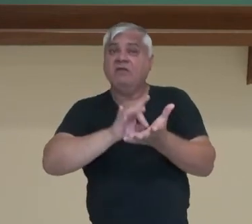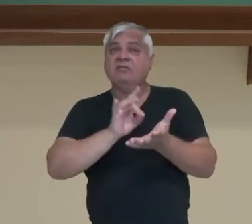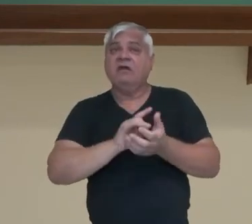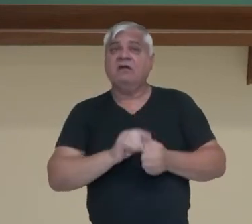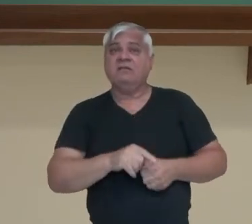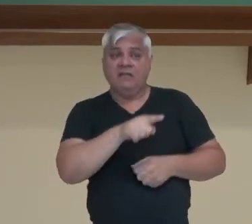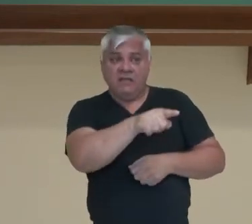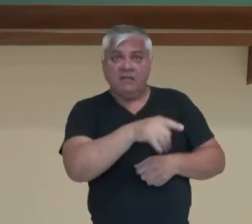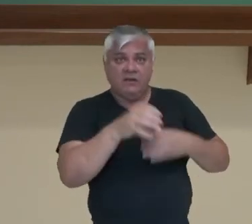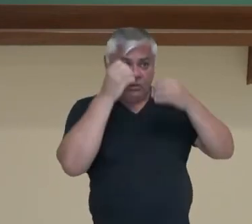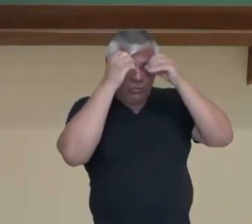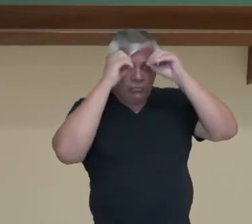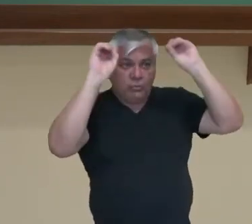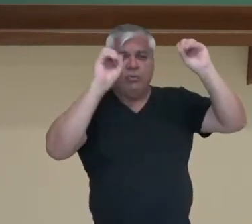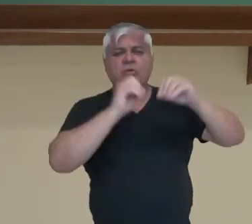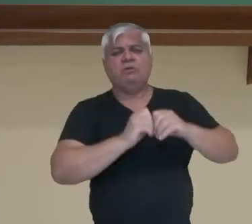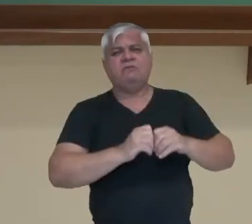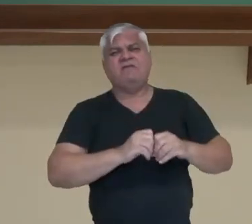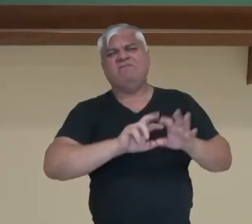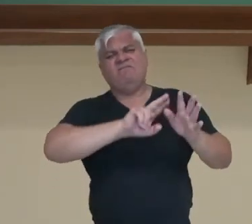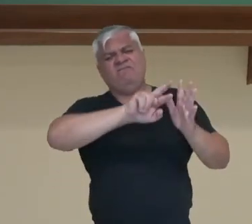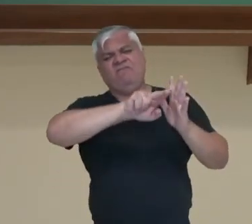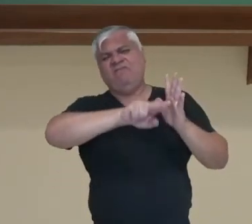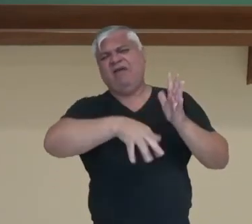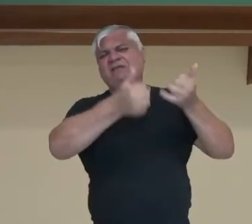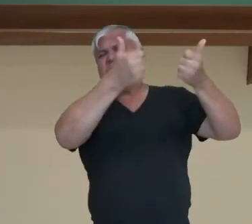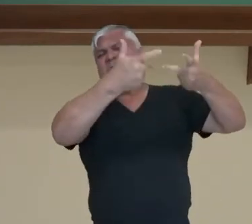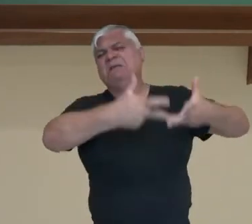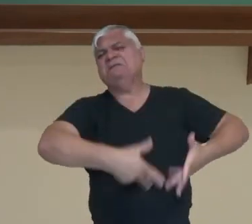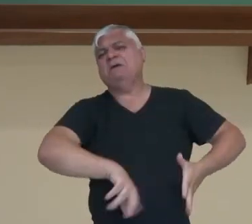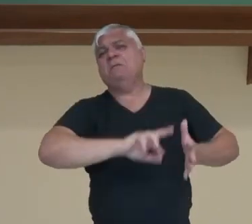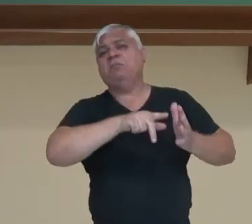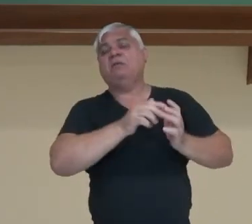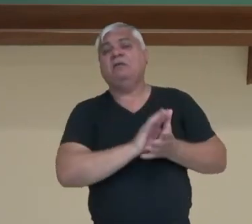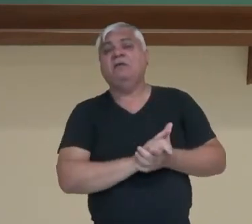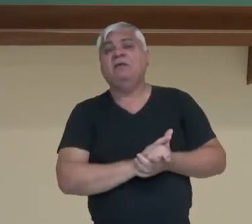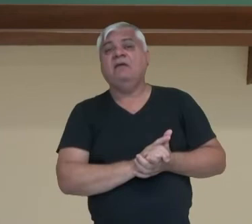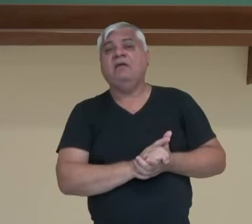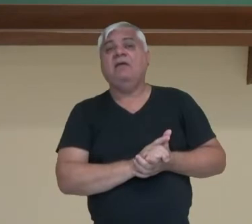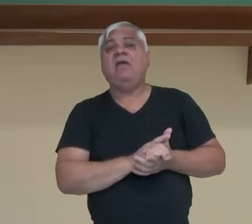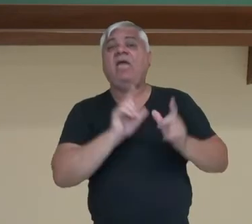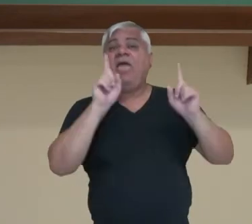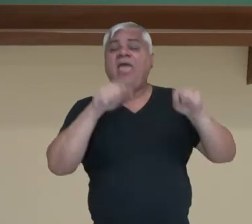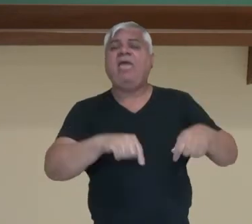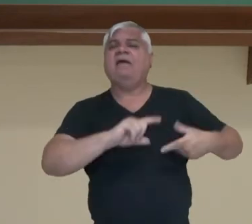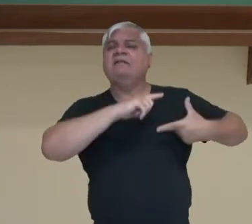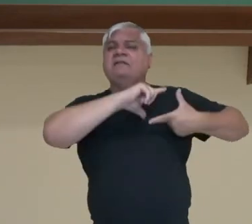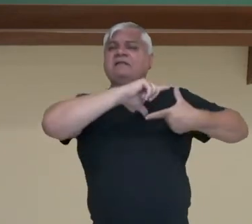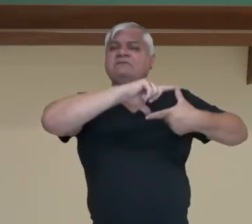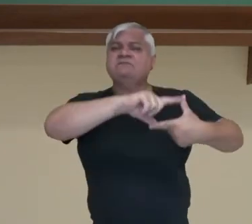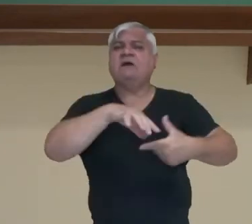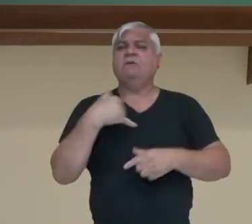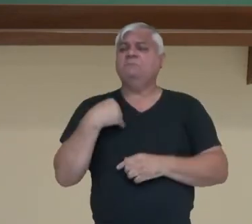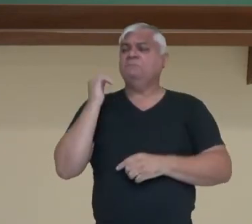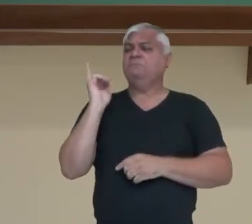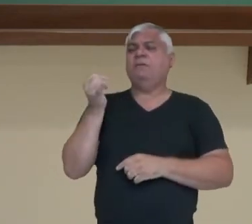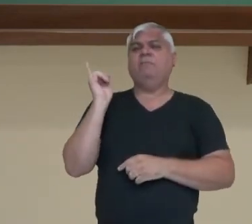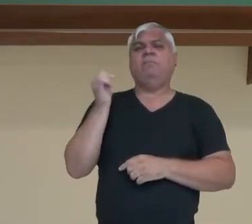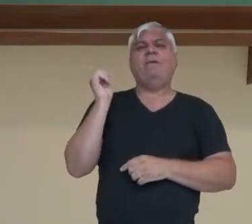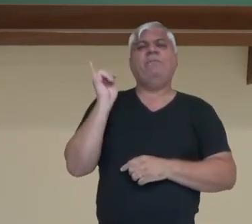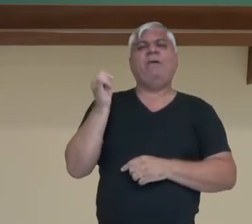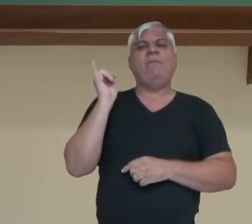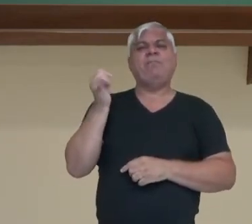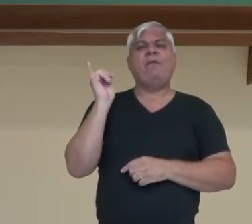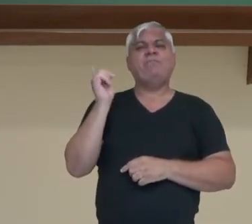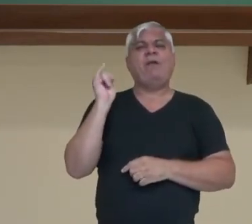touro principal lá. Tem várias versões. Mas por que tem várias versões, professor? Porque são tradições orais, né? Tradições